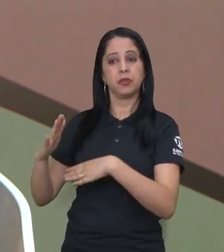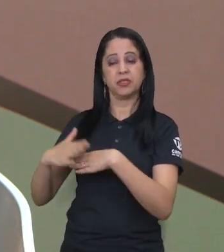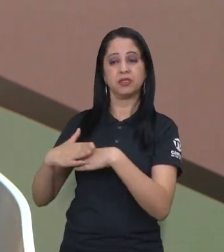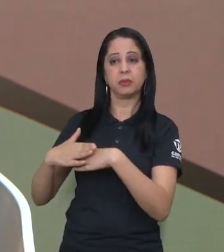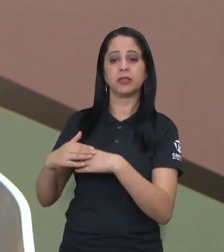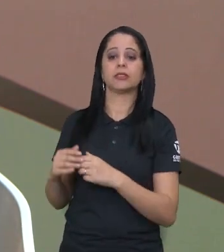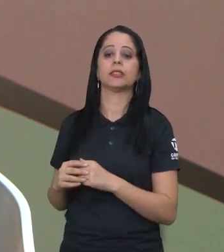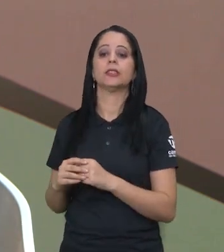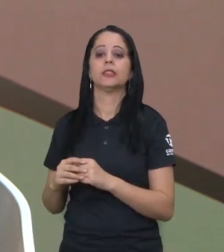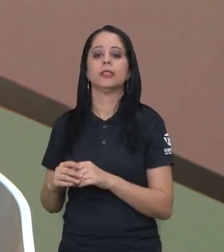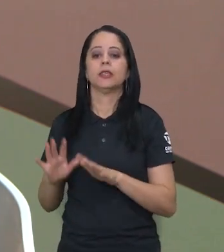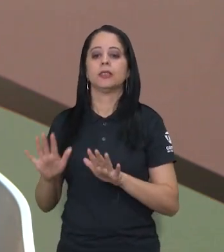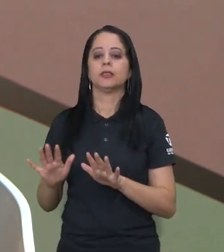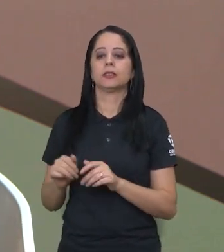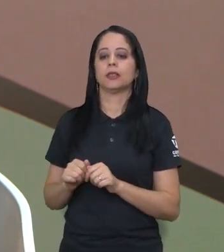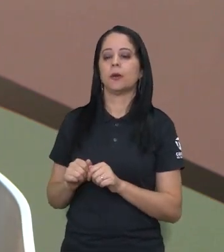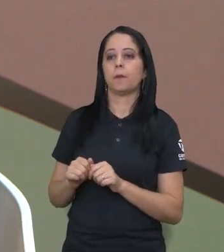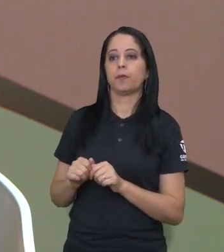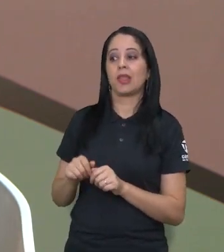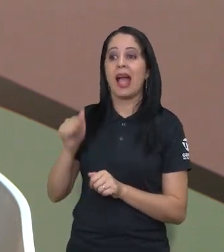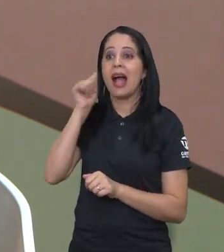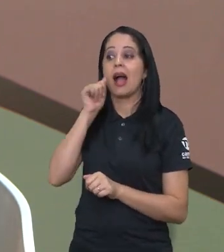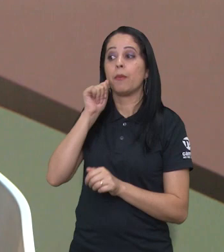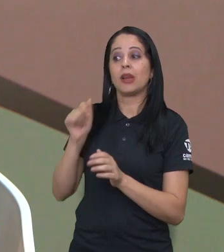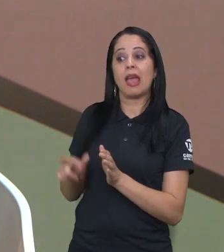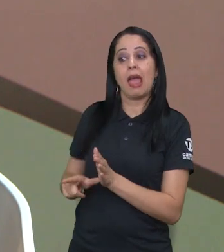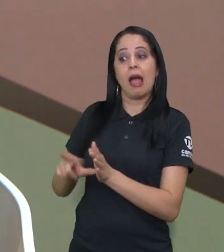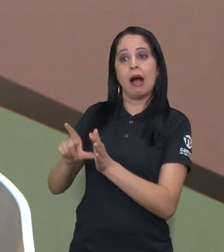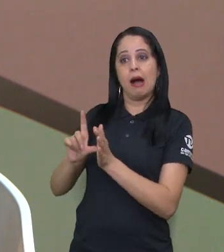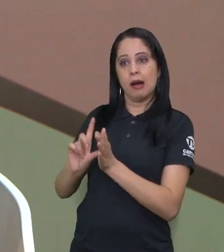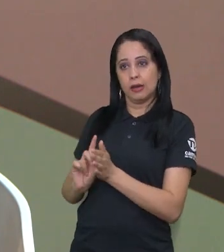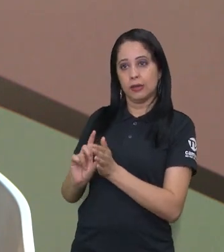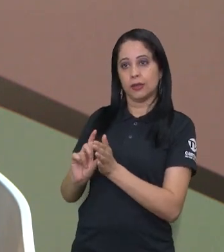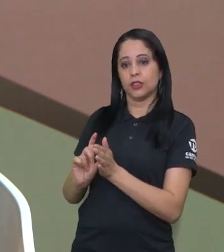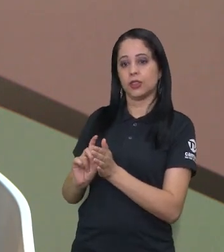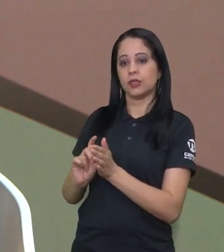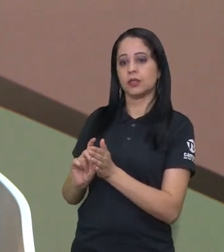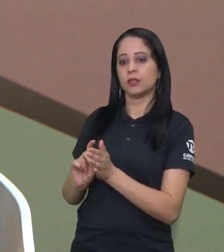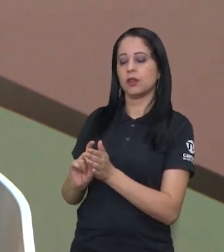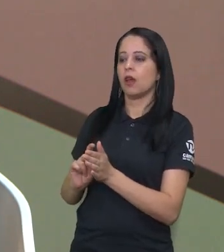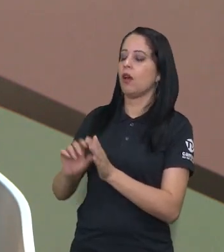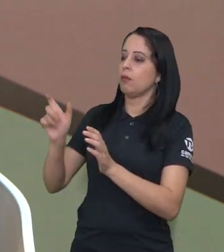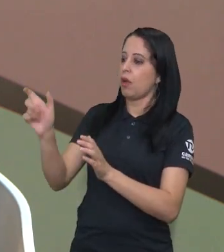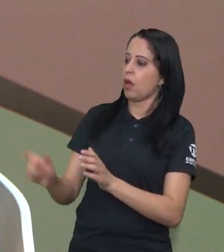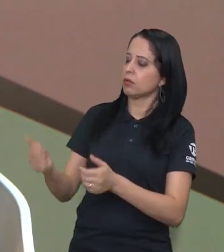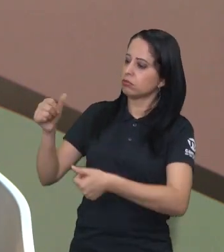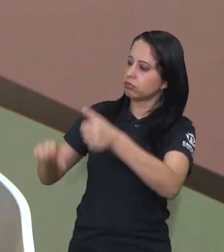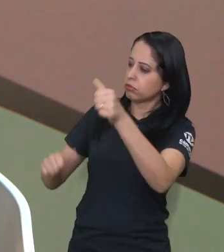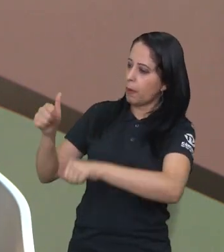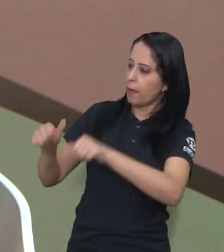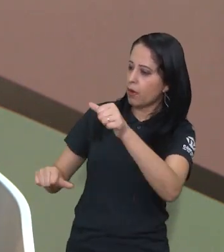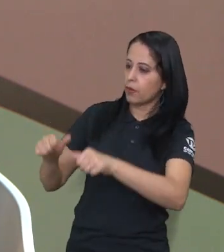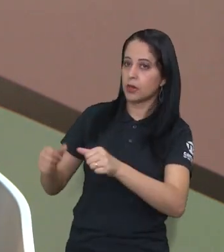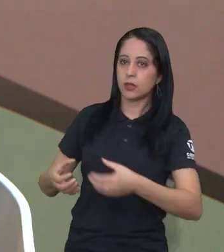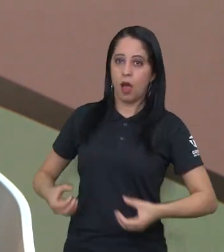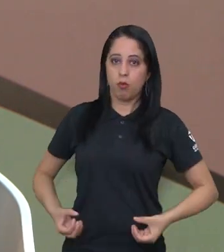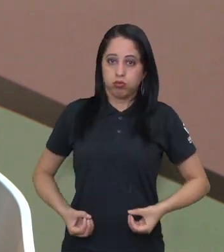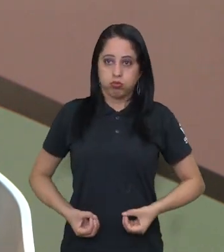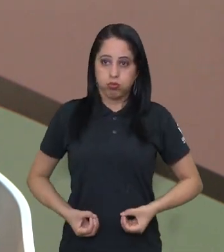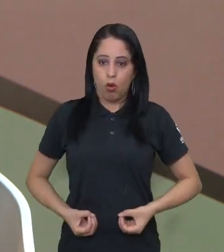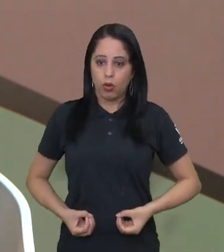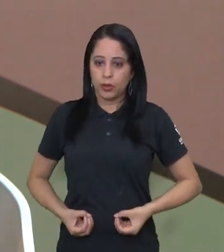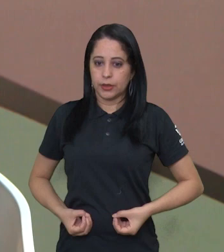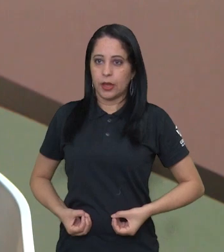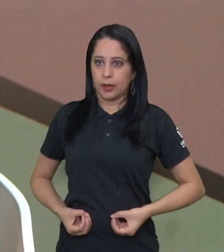E a mulher, muitas vezes, o que a gente faz antes de começar o tratamento? A gente pede uma avaliação de reserva ovariana, que pode ser feita de